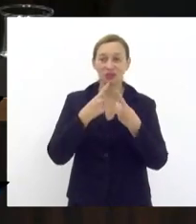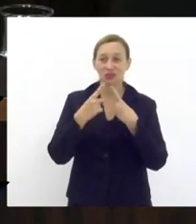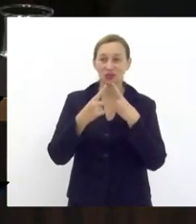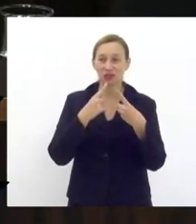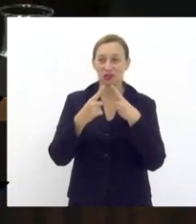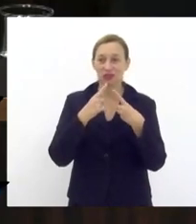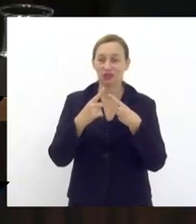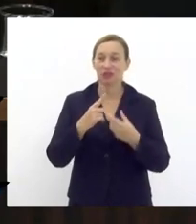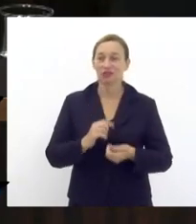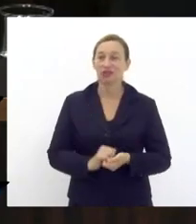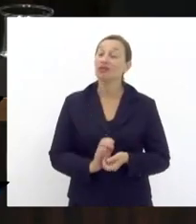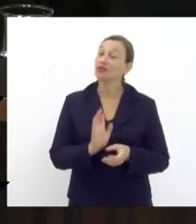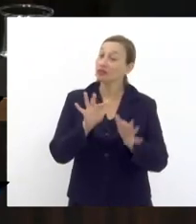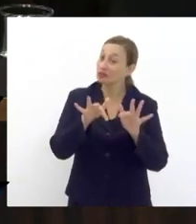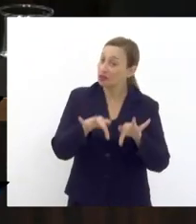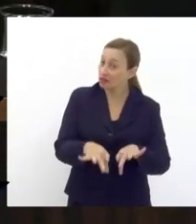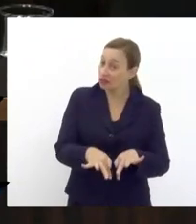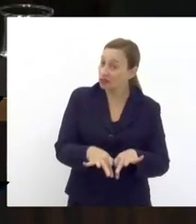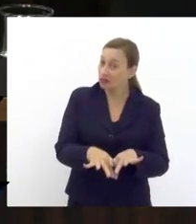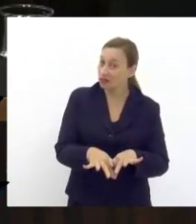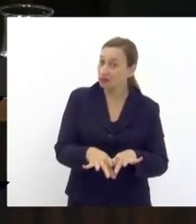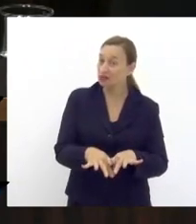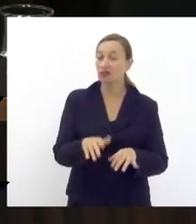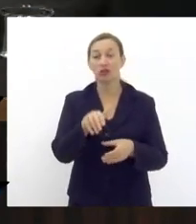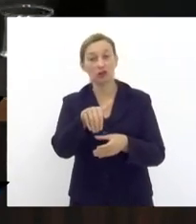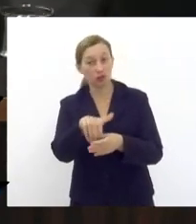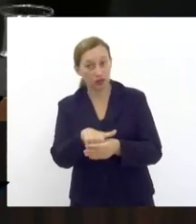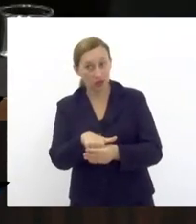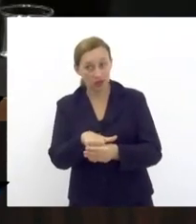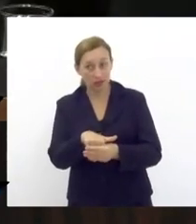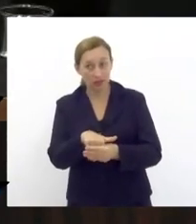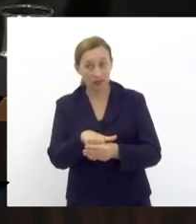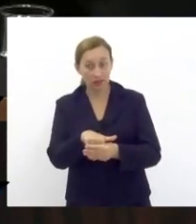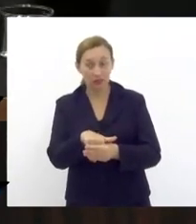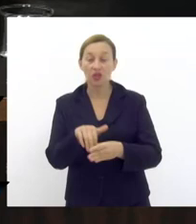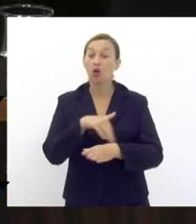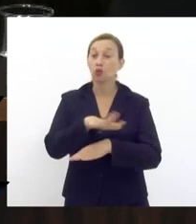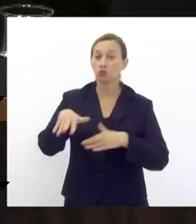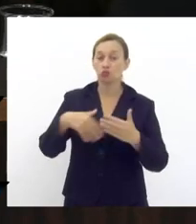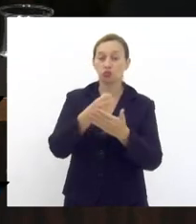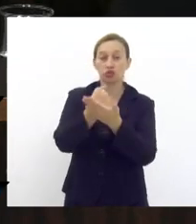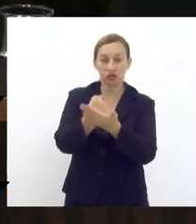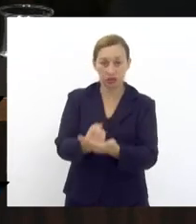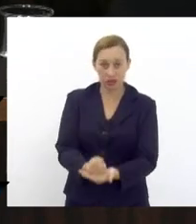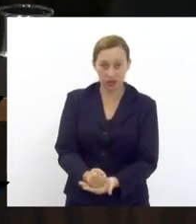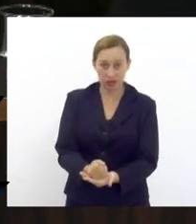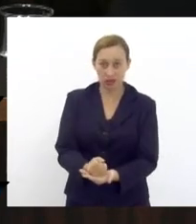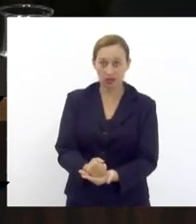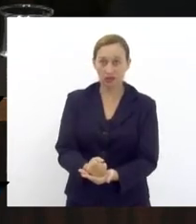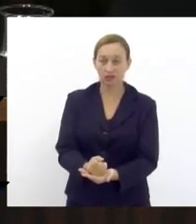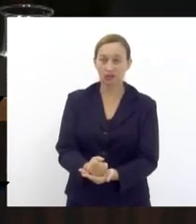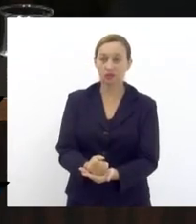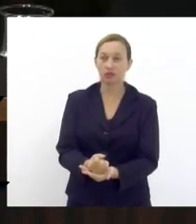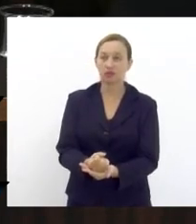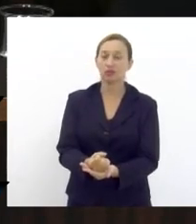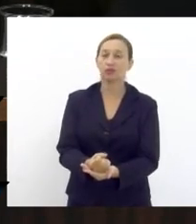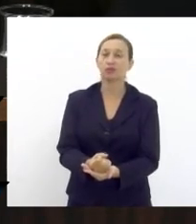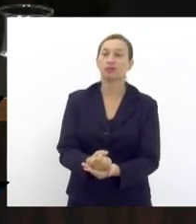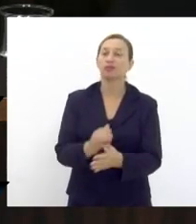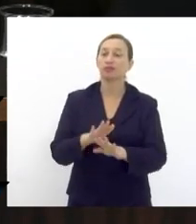discutir, encerrada a discussão. Em votação. Senhores que aprovam, permaneçam como